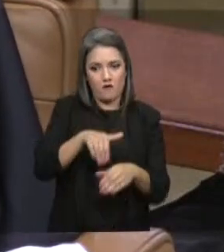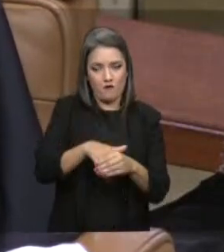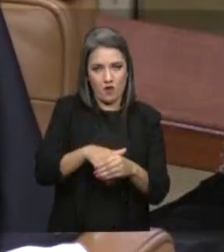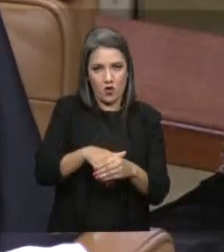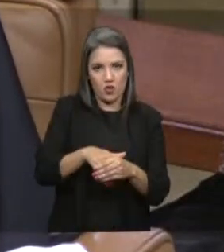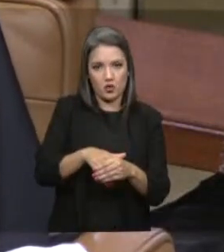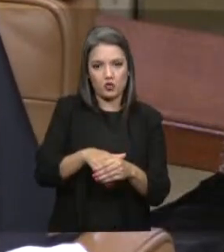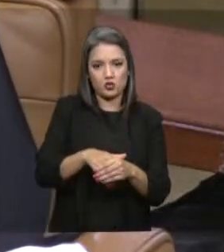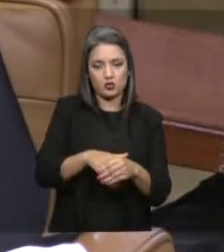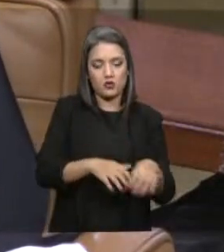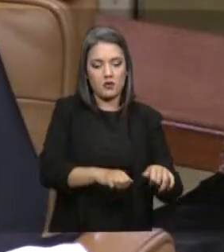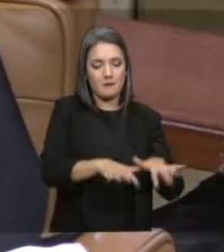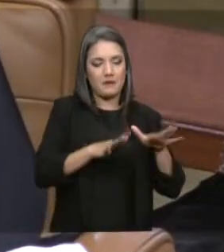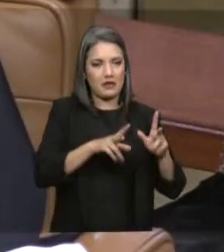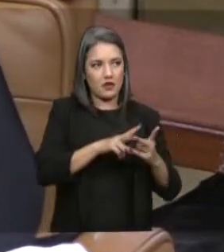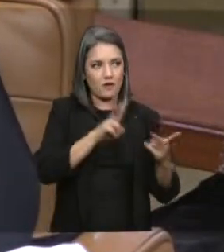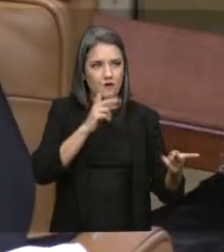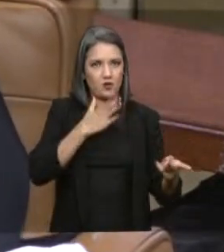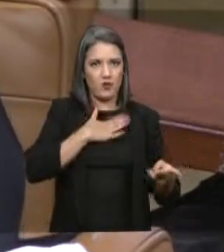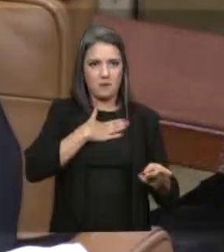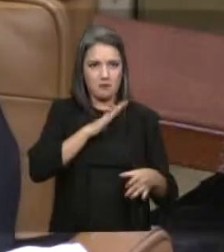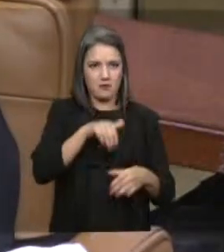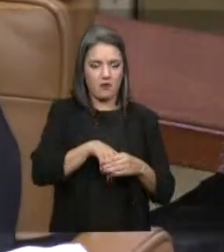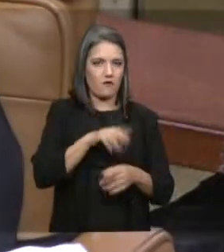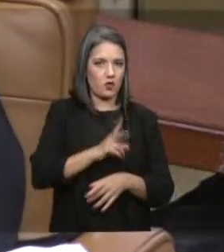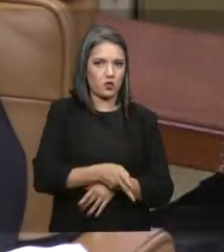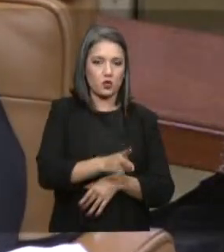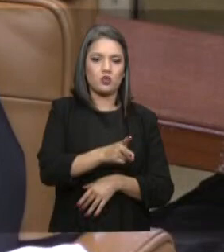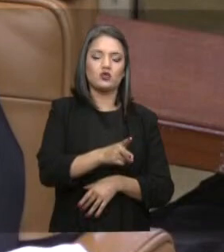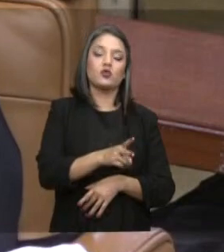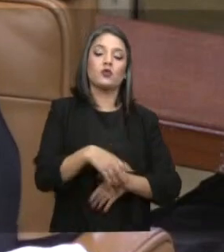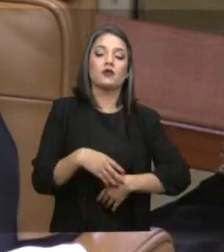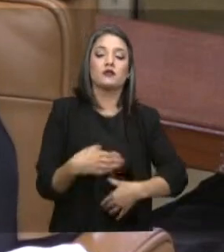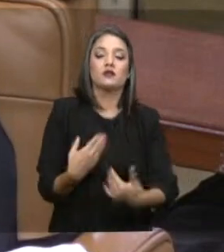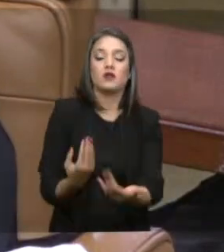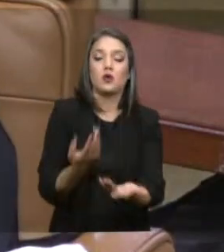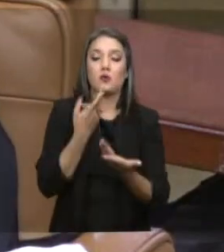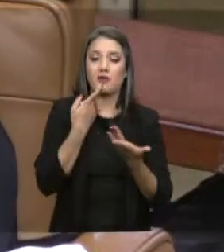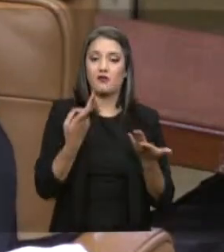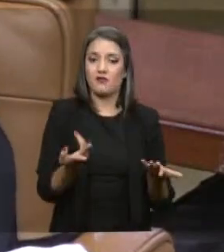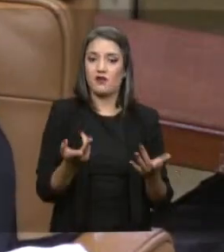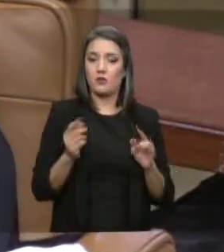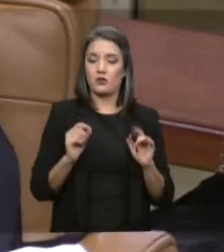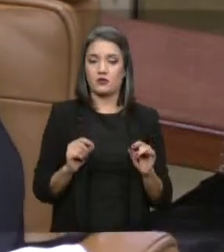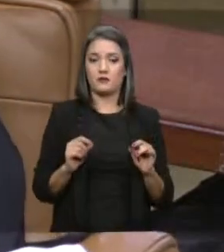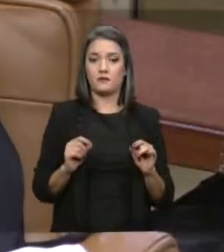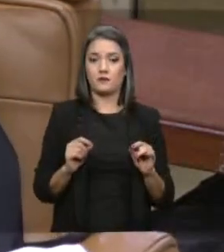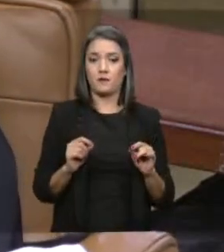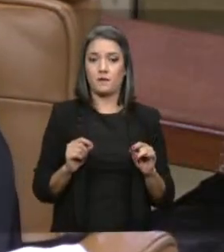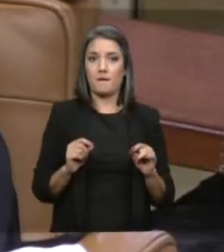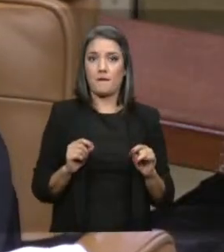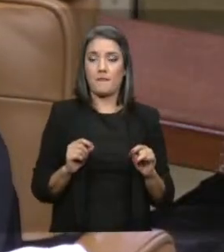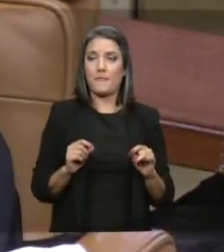aportado no plenário virtual senhora Presidente não existe aqui